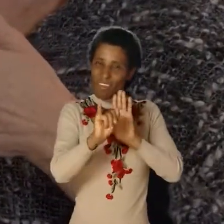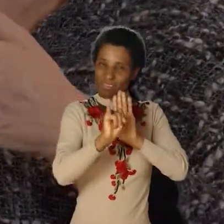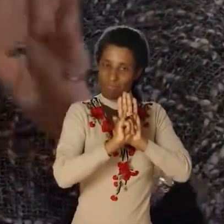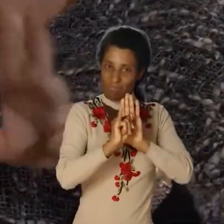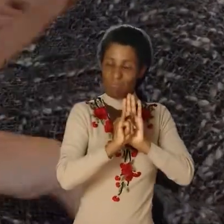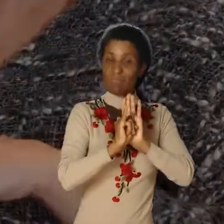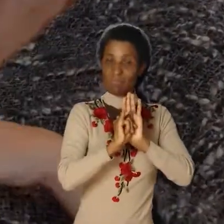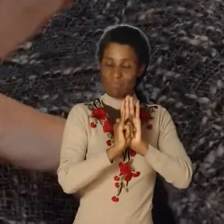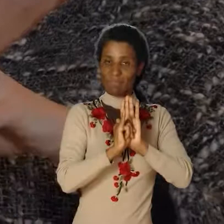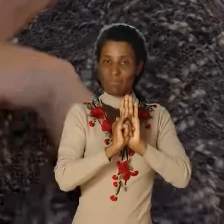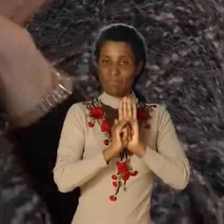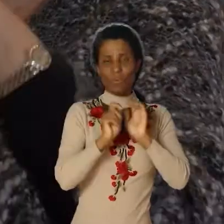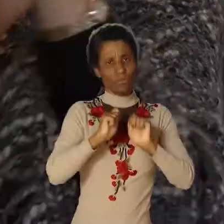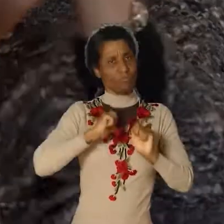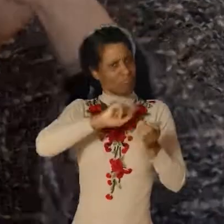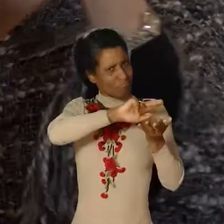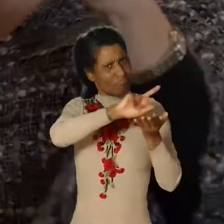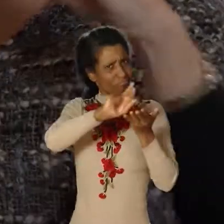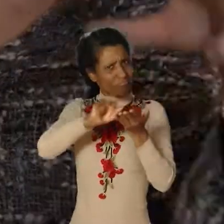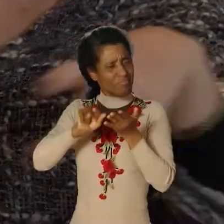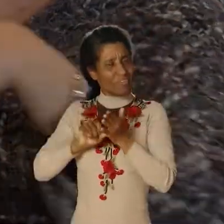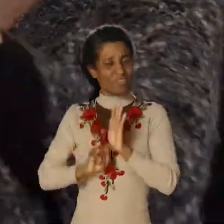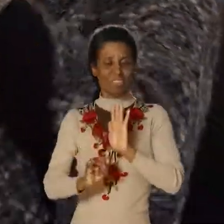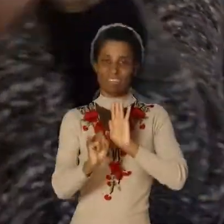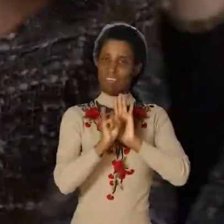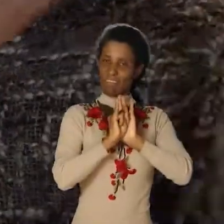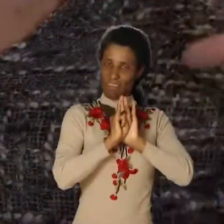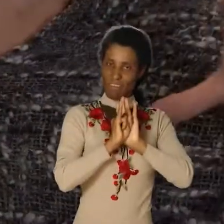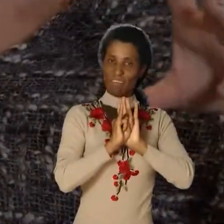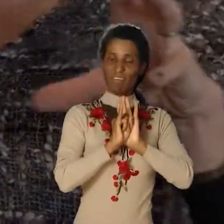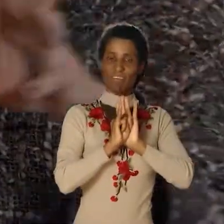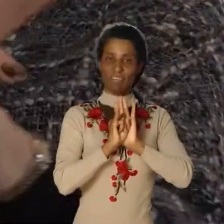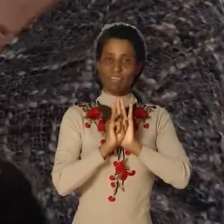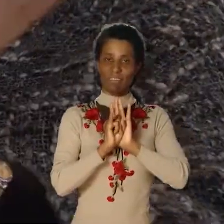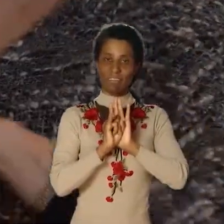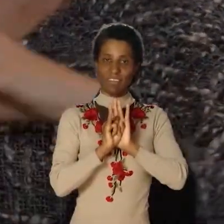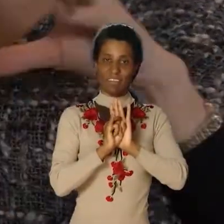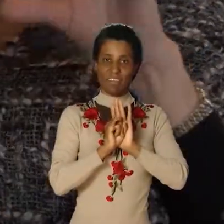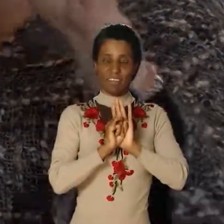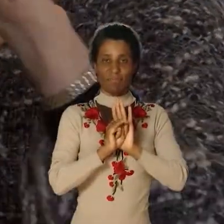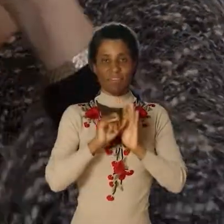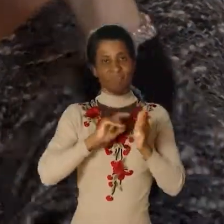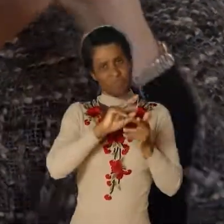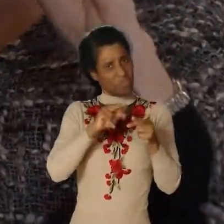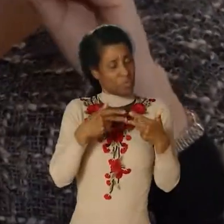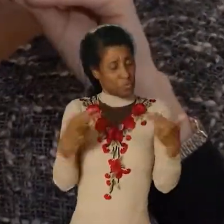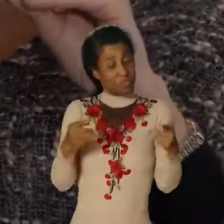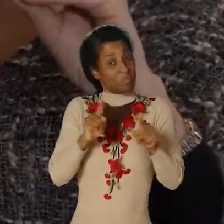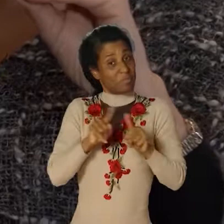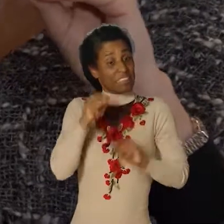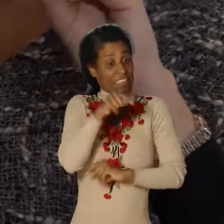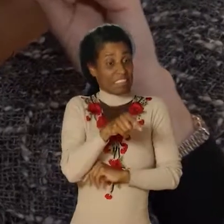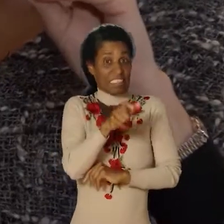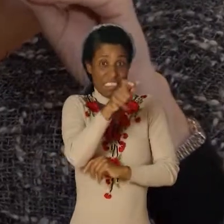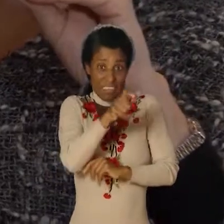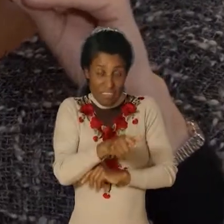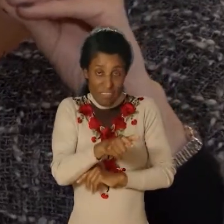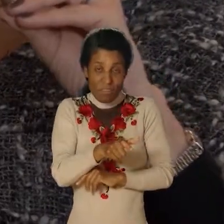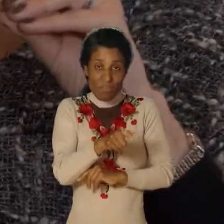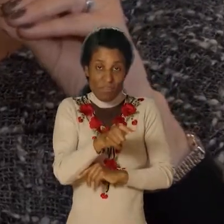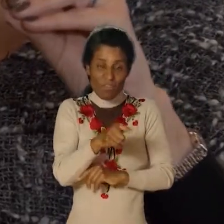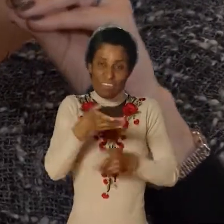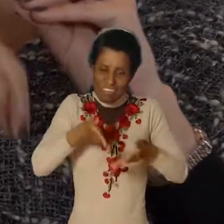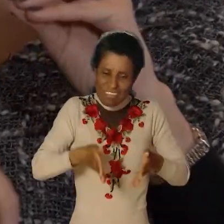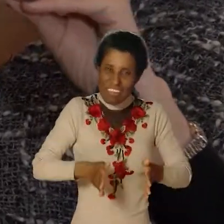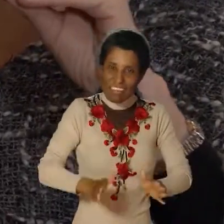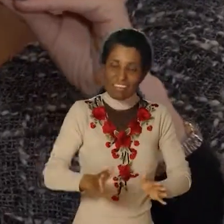da identidade, e a gente pode ter várias identidades, e a identidade é composta, né, por muitos elementos, mas esse